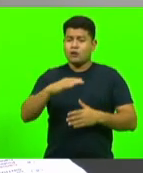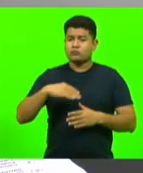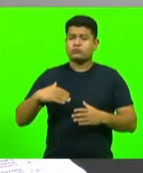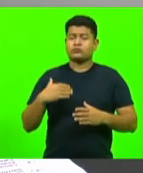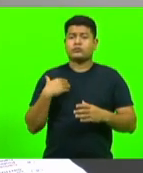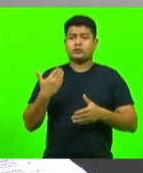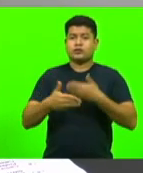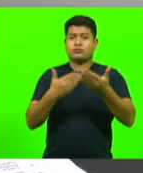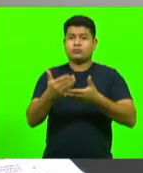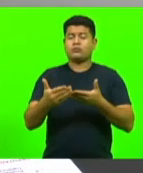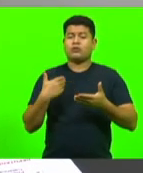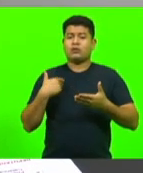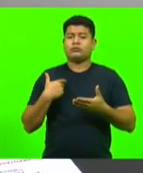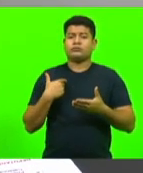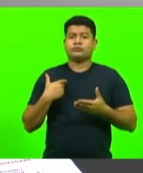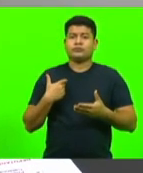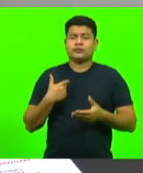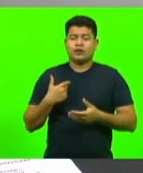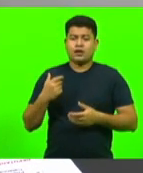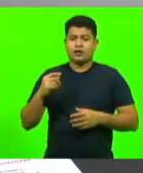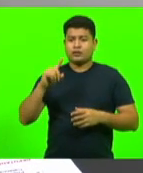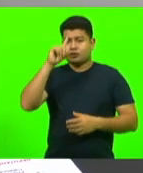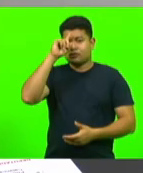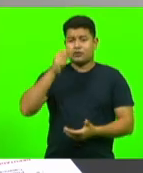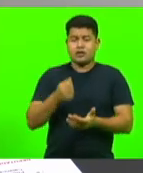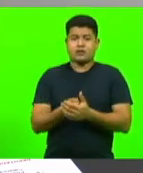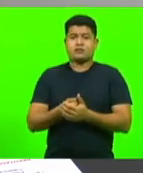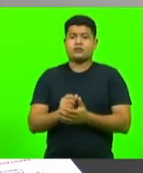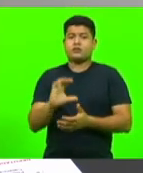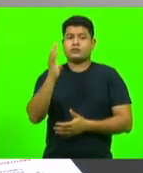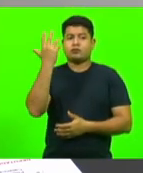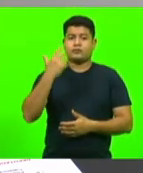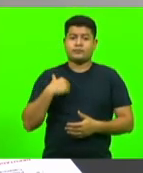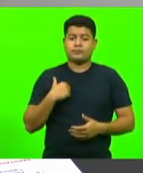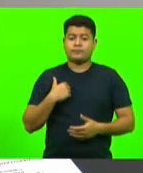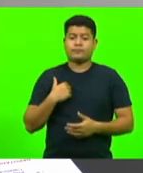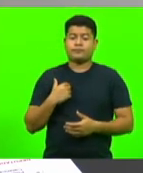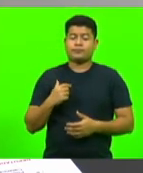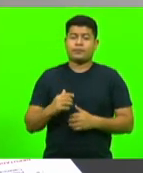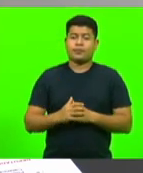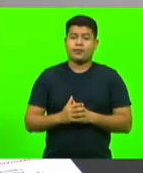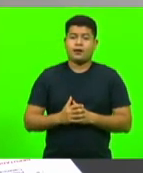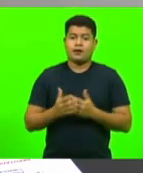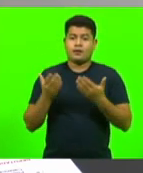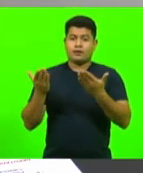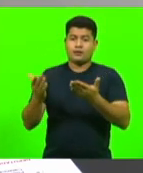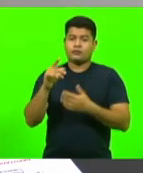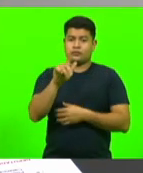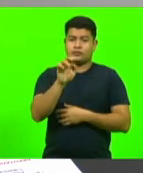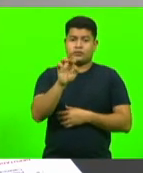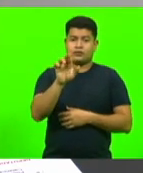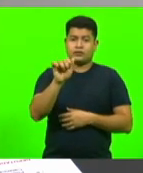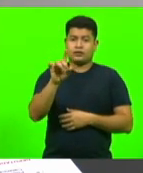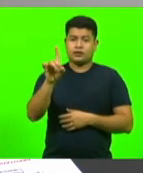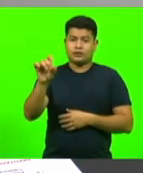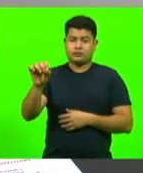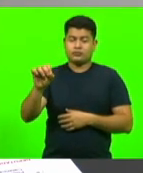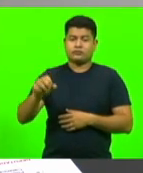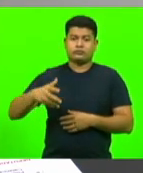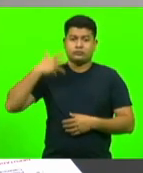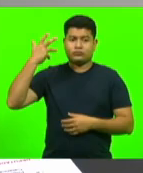passo aqui para o Geraldo fazer a sua fala também e depois a gente faz a o destaque das propostas né